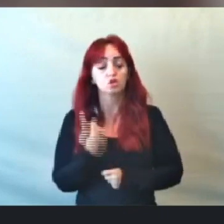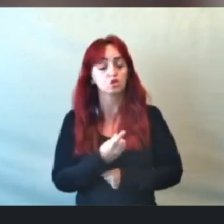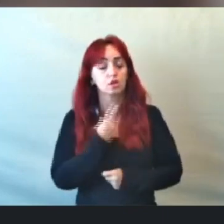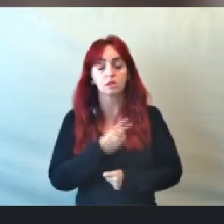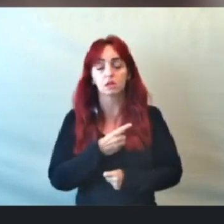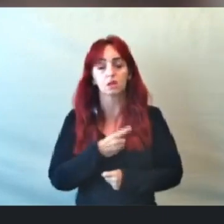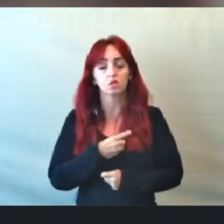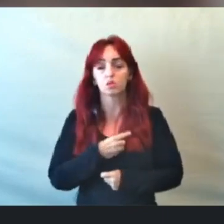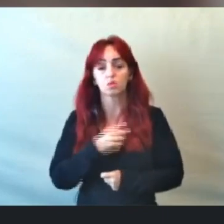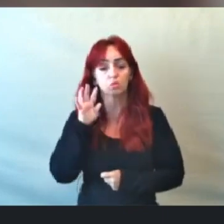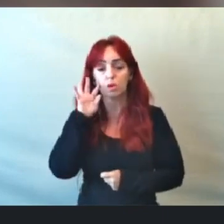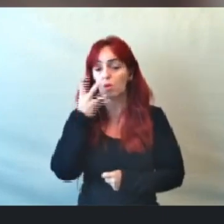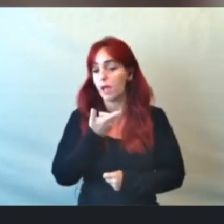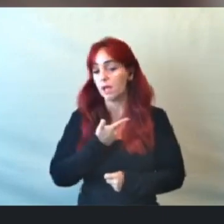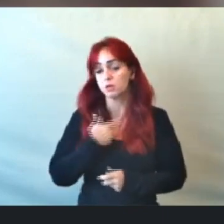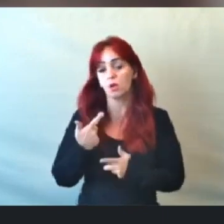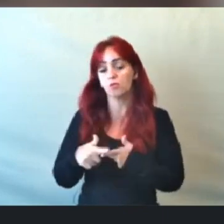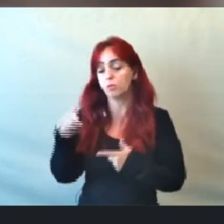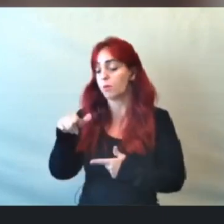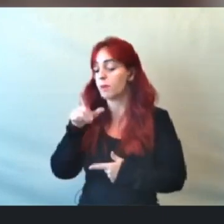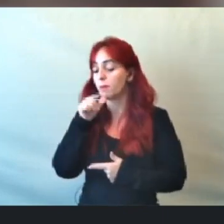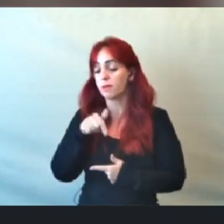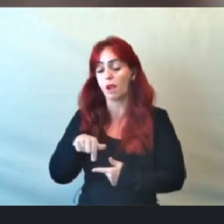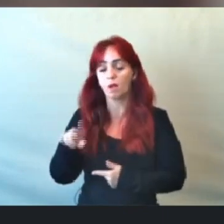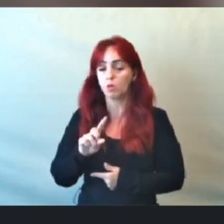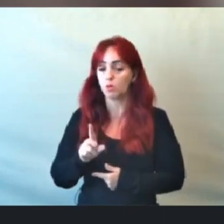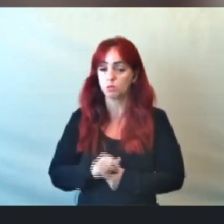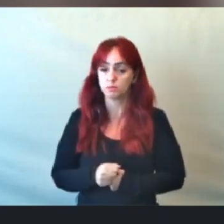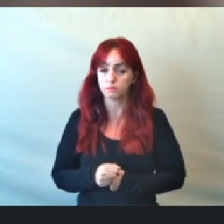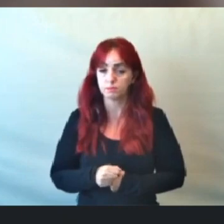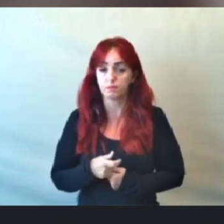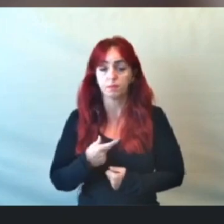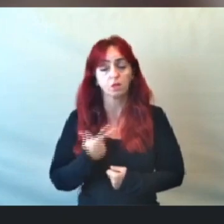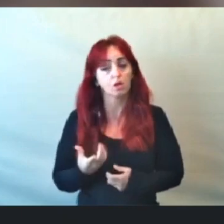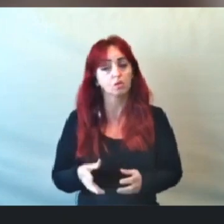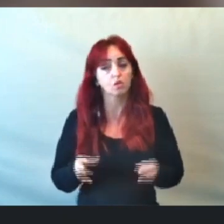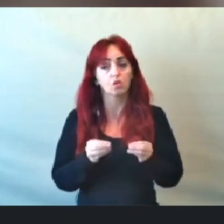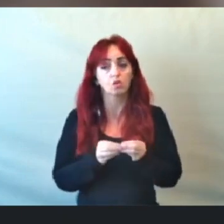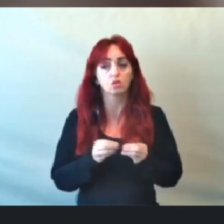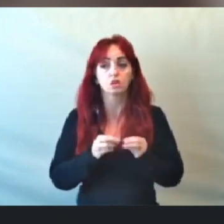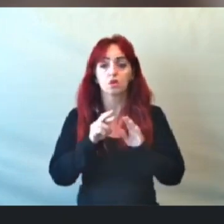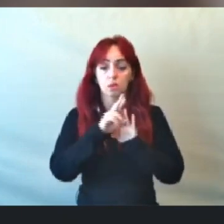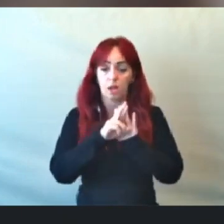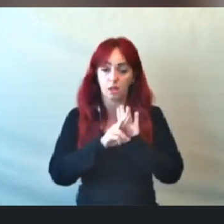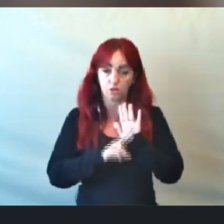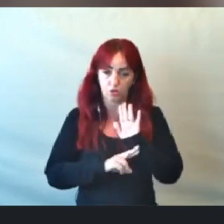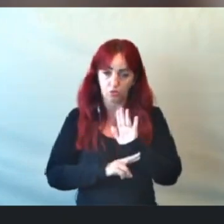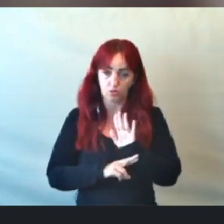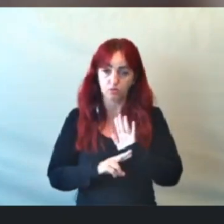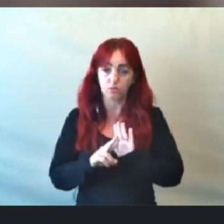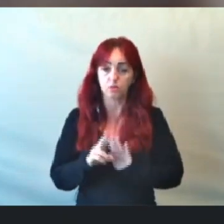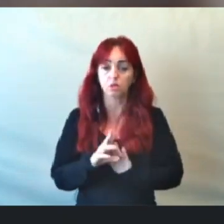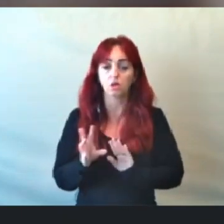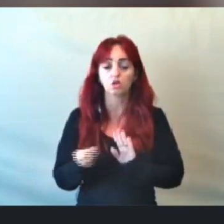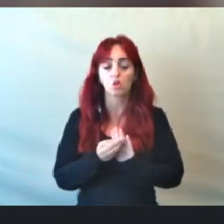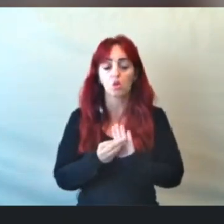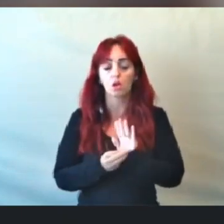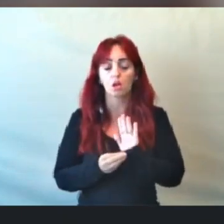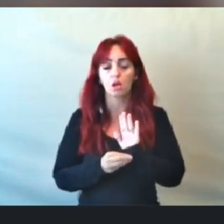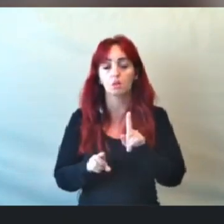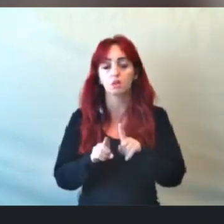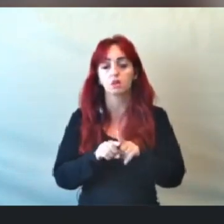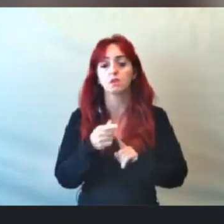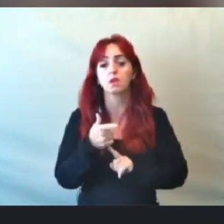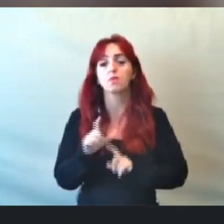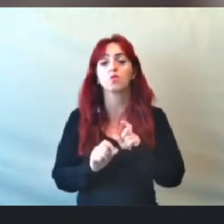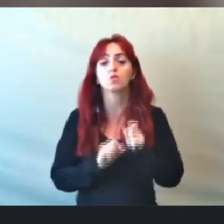Pampulha. Essa foi a nossa conclusão no relatório e nós colocamos também que, por outro lado, a